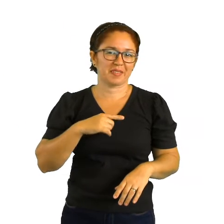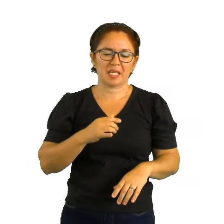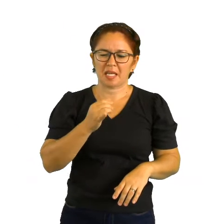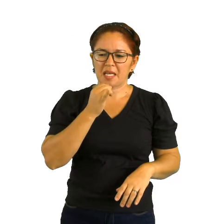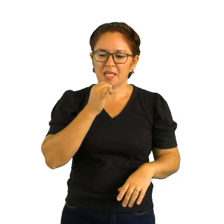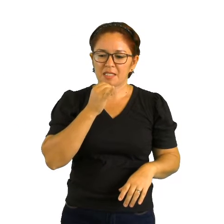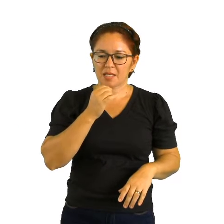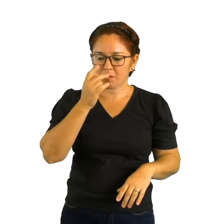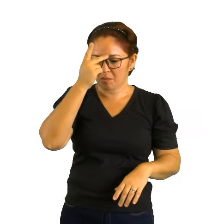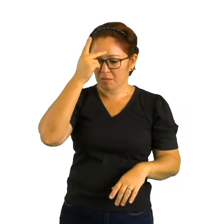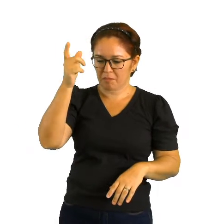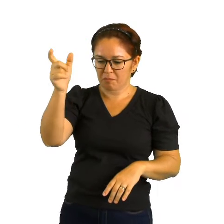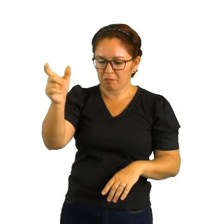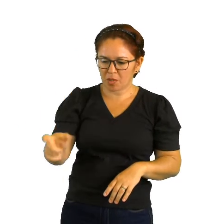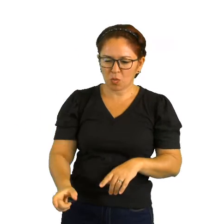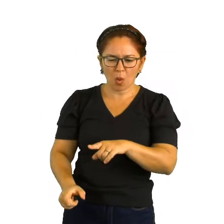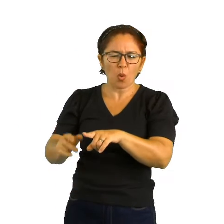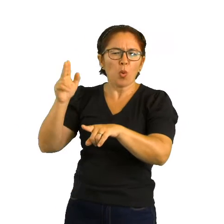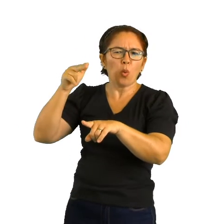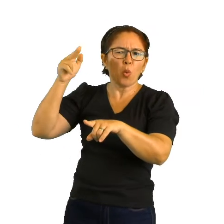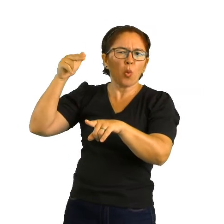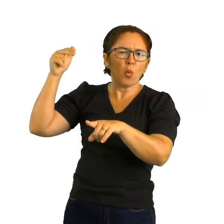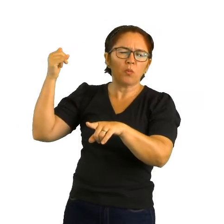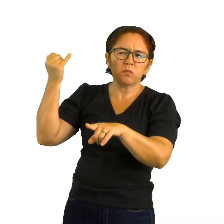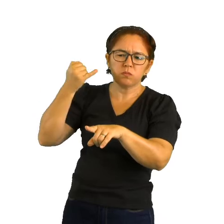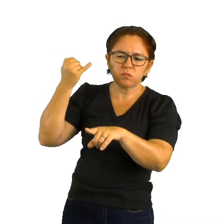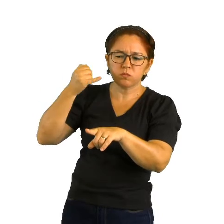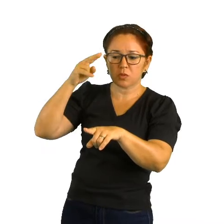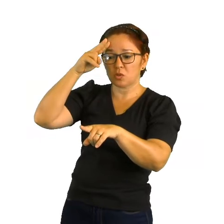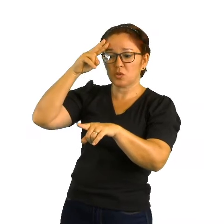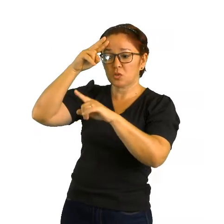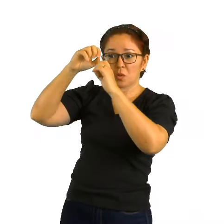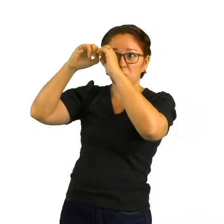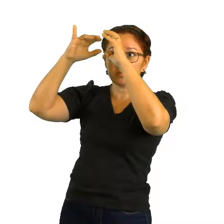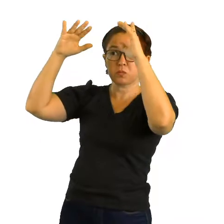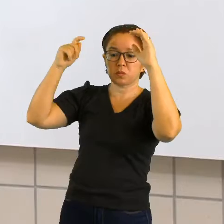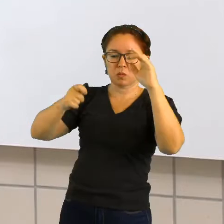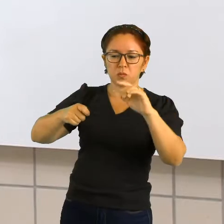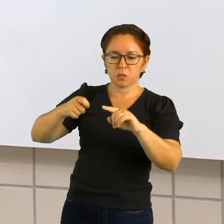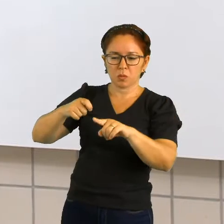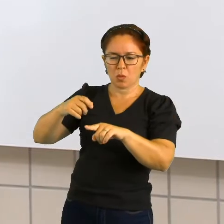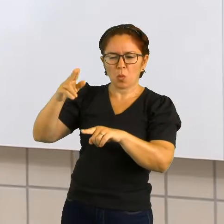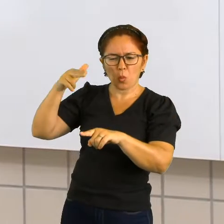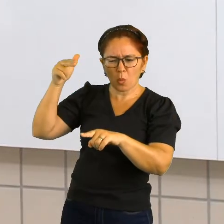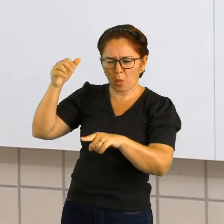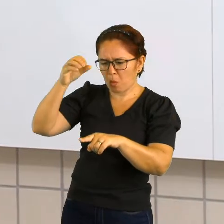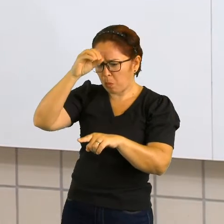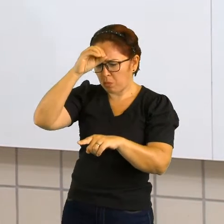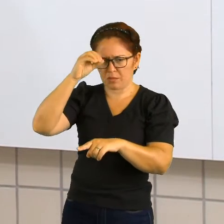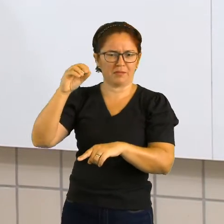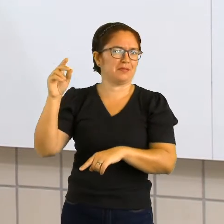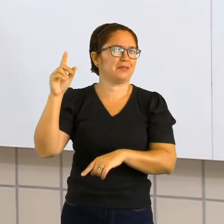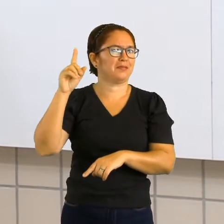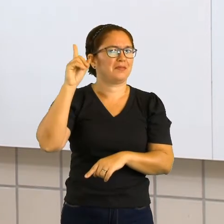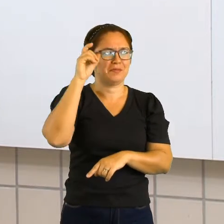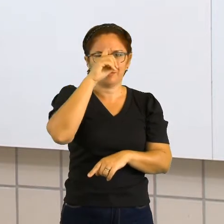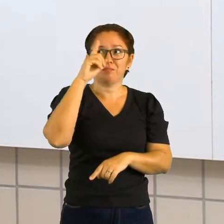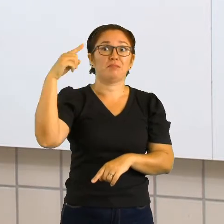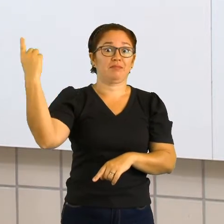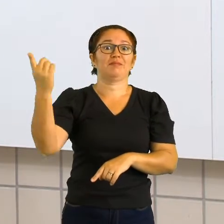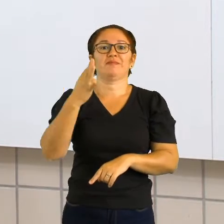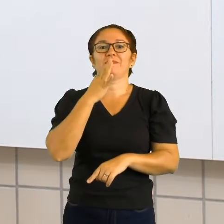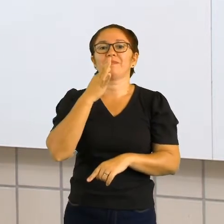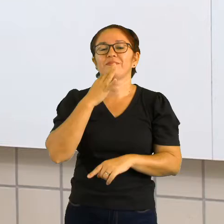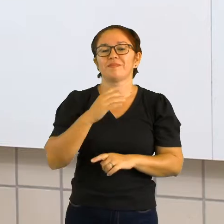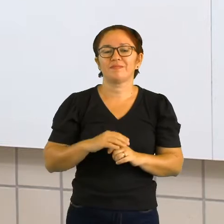ouvido falar delas. Só para vocês terem uma ideia, os contos de fadas são tão